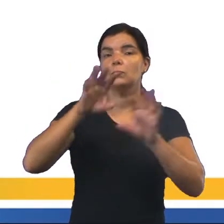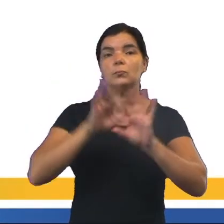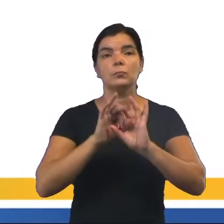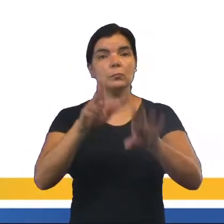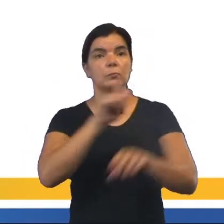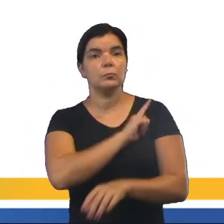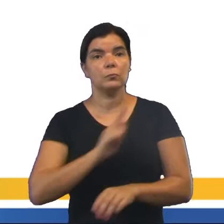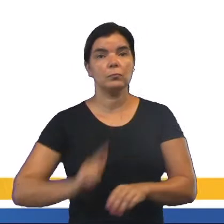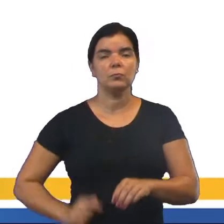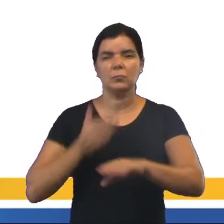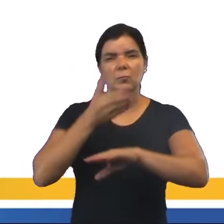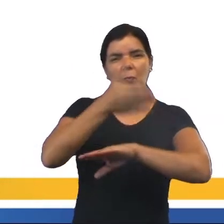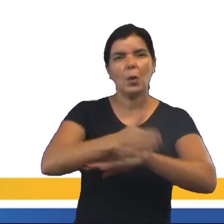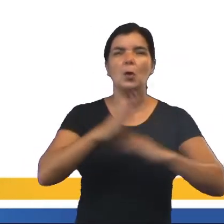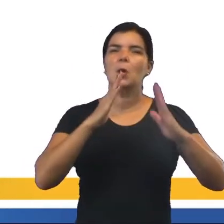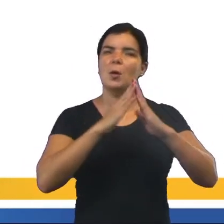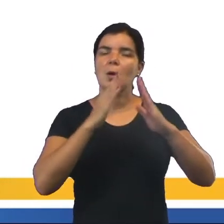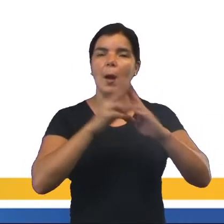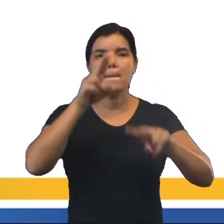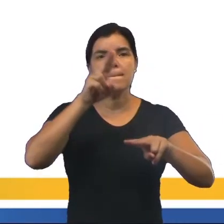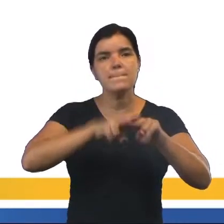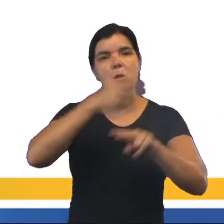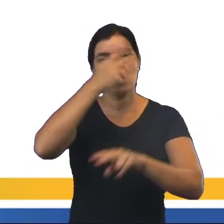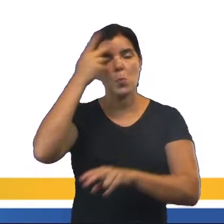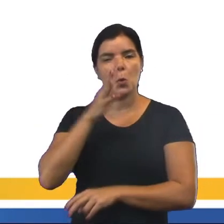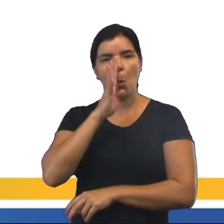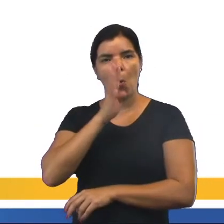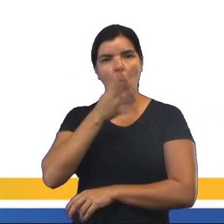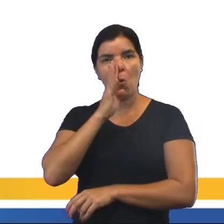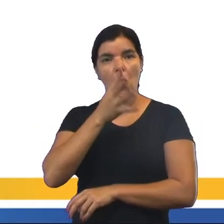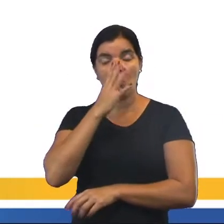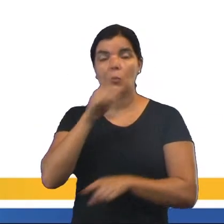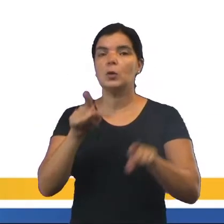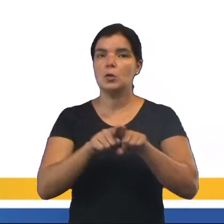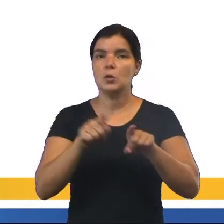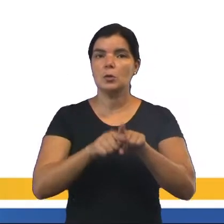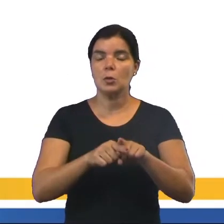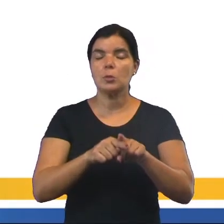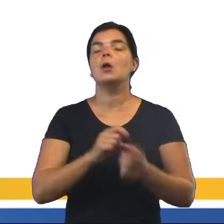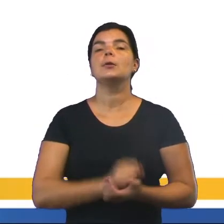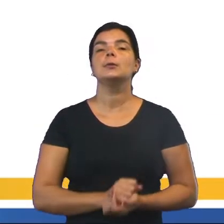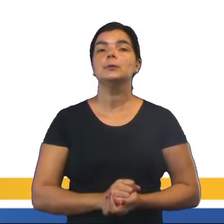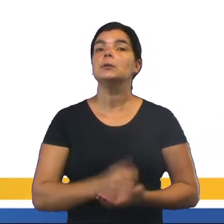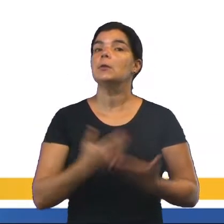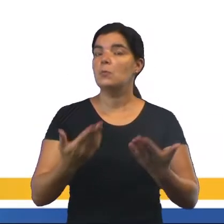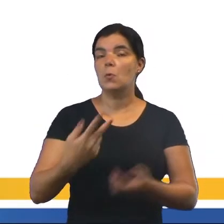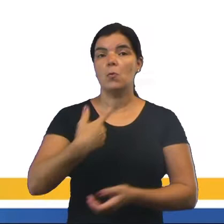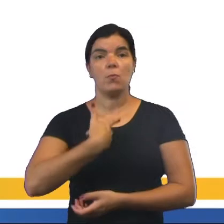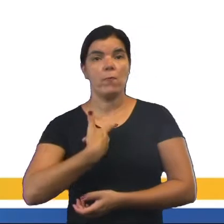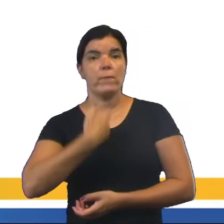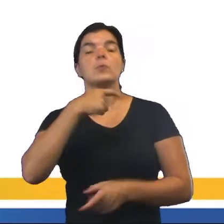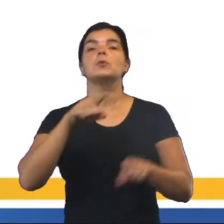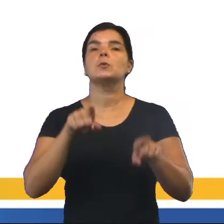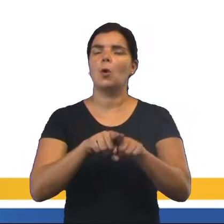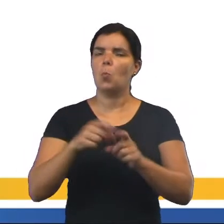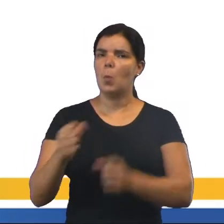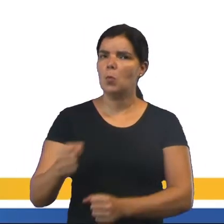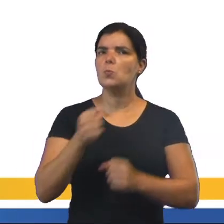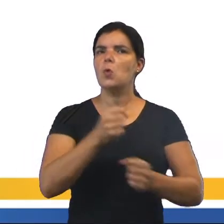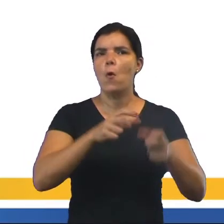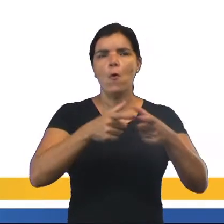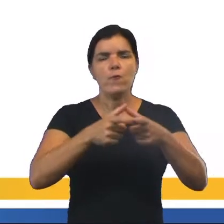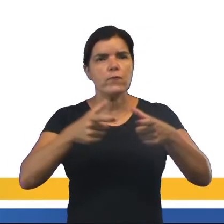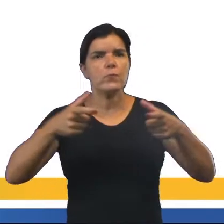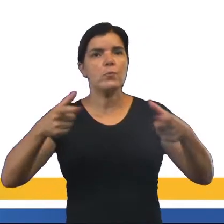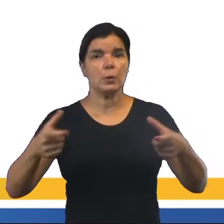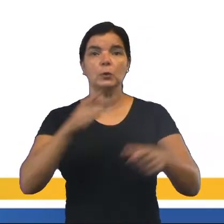autorizava o governo a invadir casas, prender pessoas, julgá-las sumariamente e condená-las. Vargas detinha amplos poderes e os